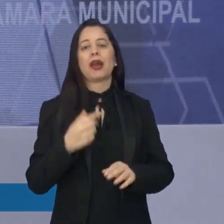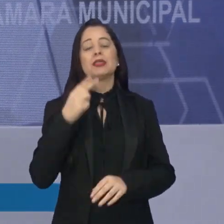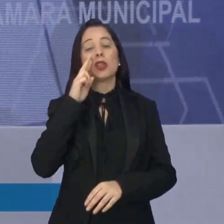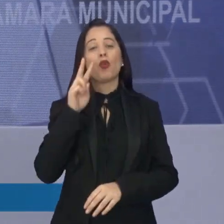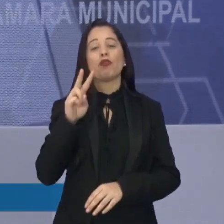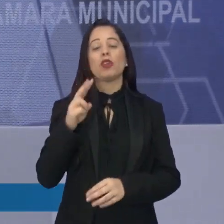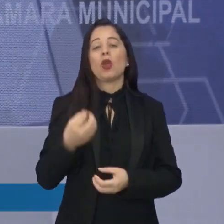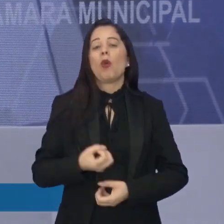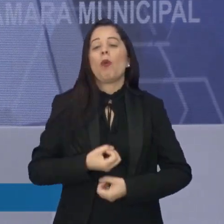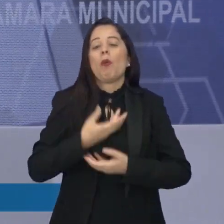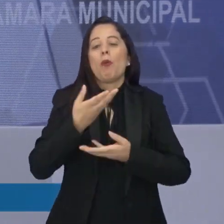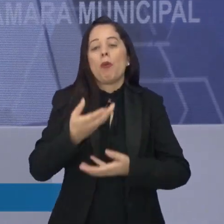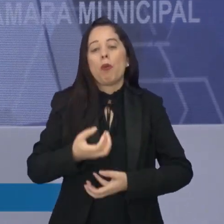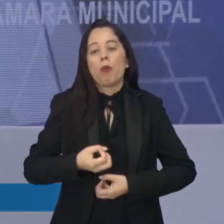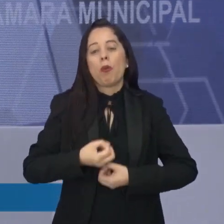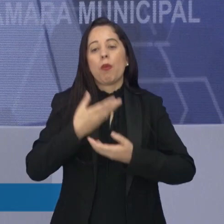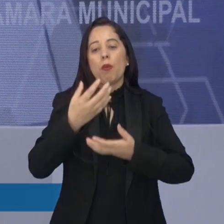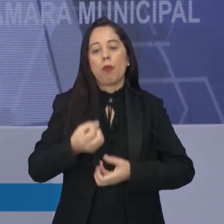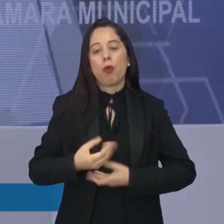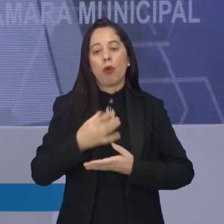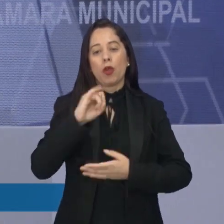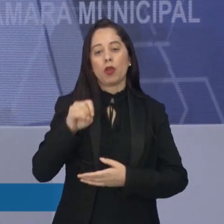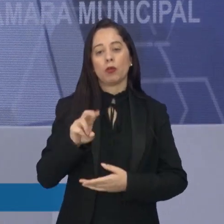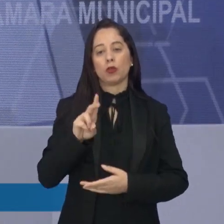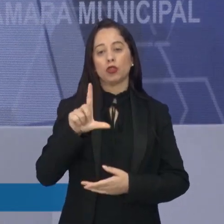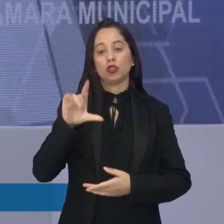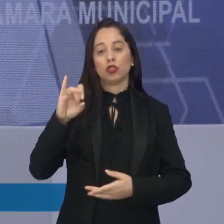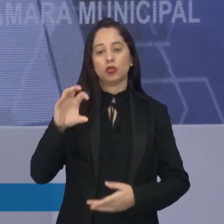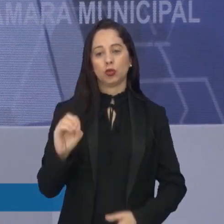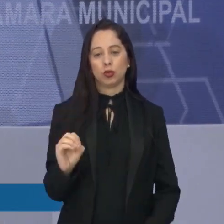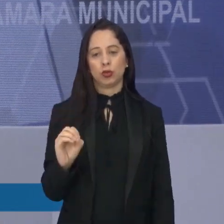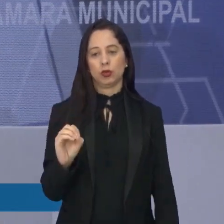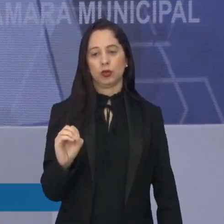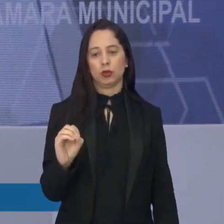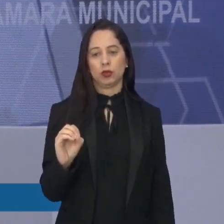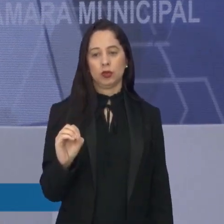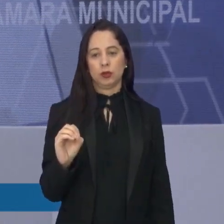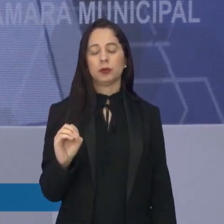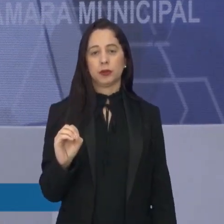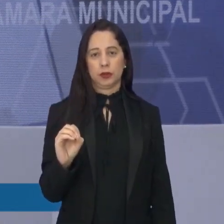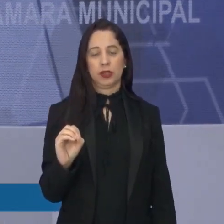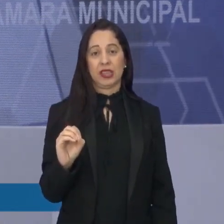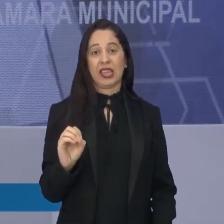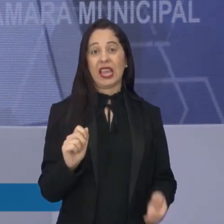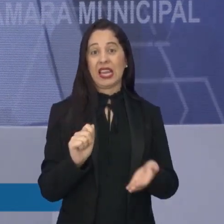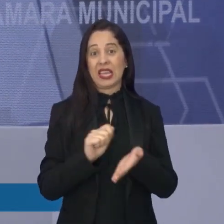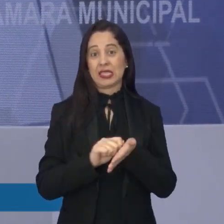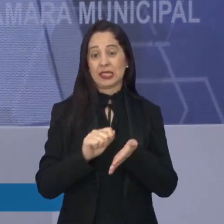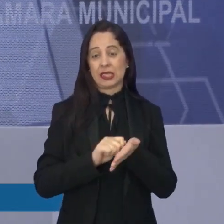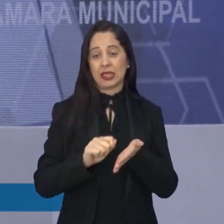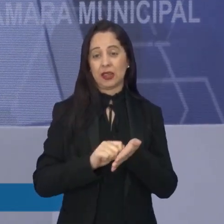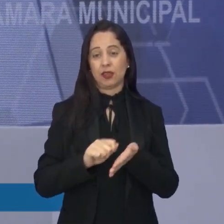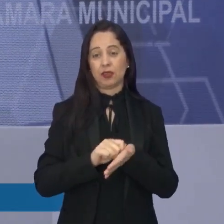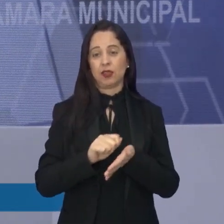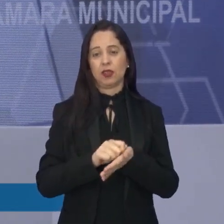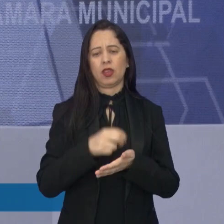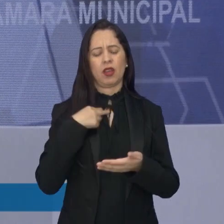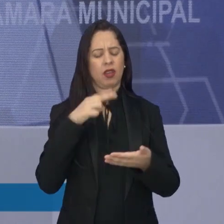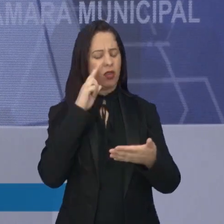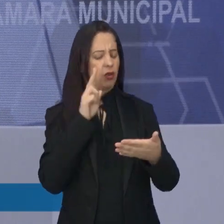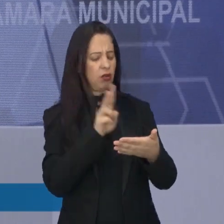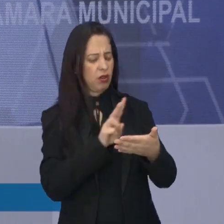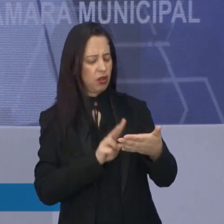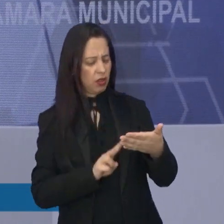poema de Júlio Cortázar para o Che Guevara que ele escreveu na época. E quando eu li, falei